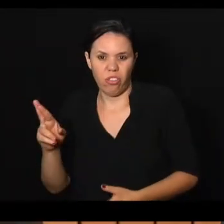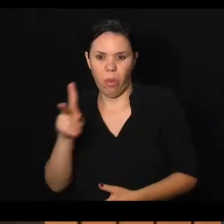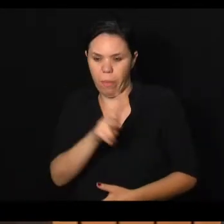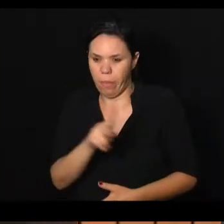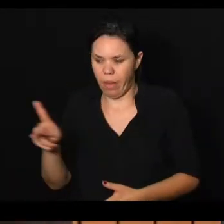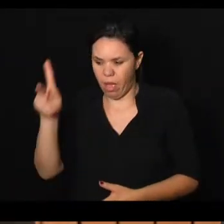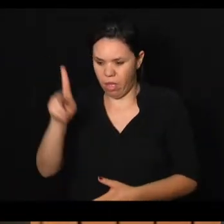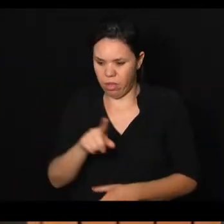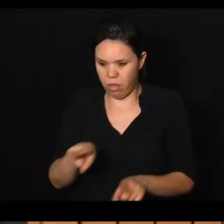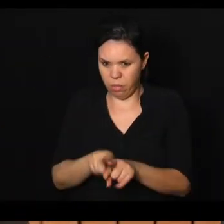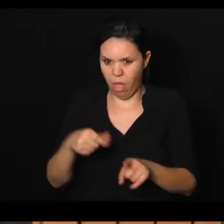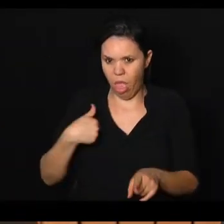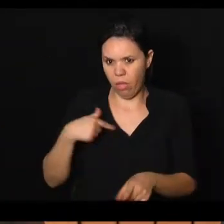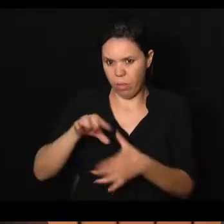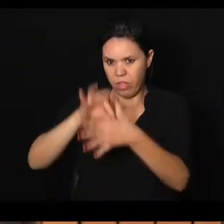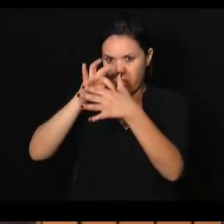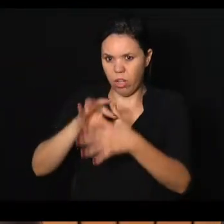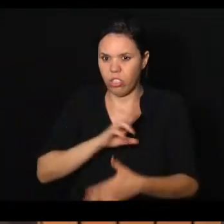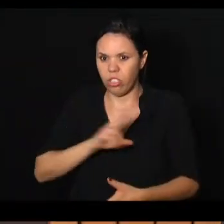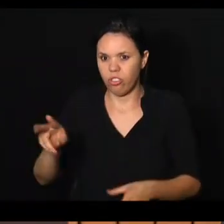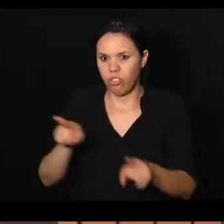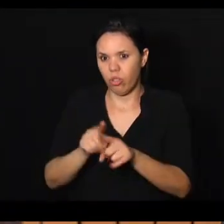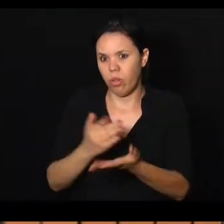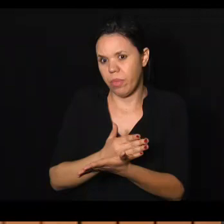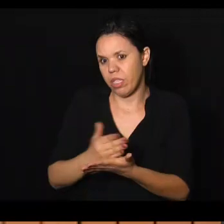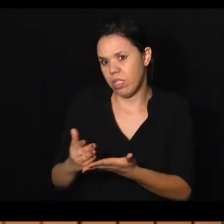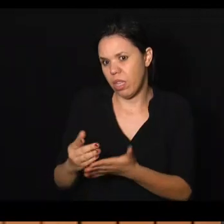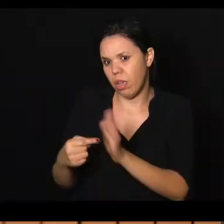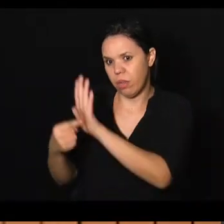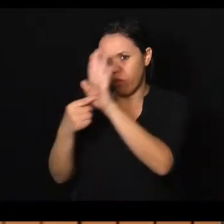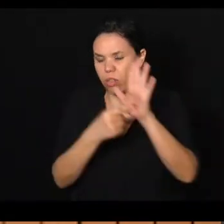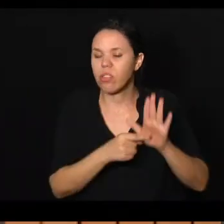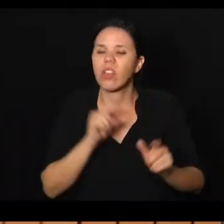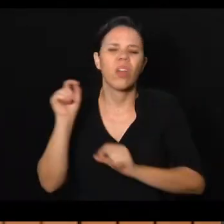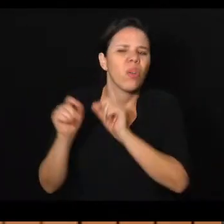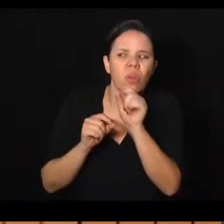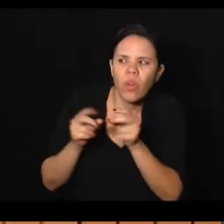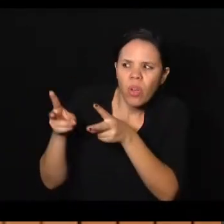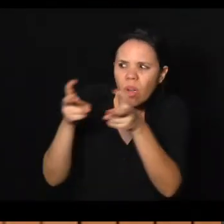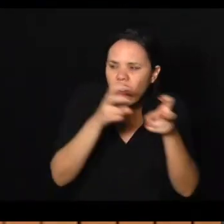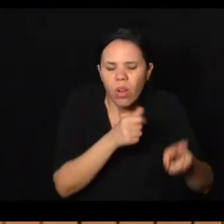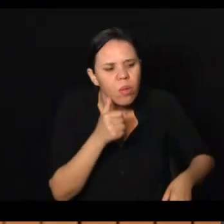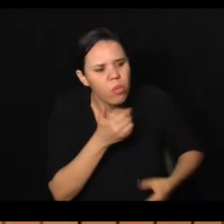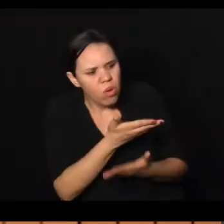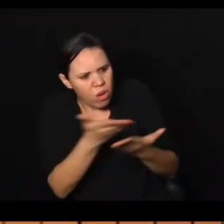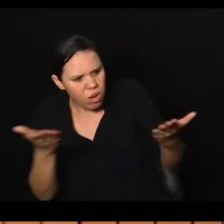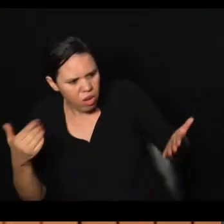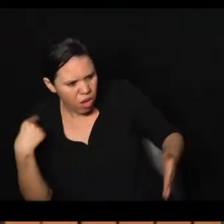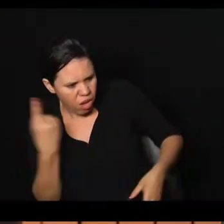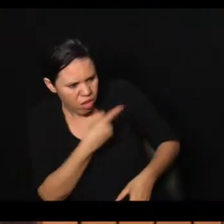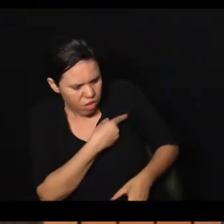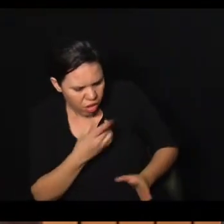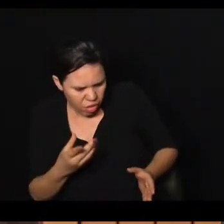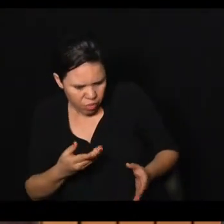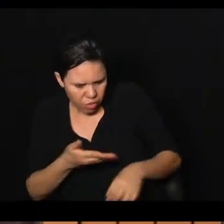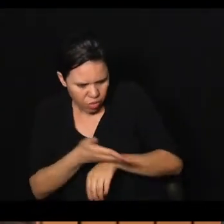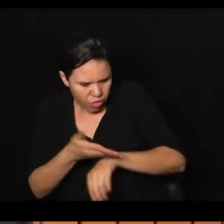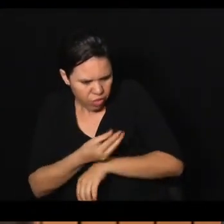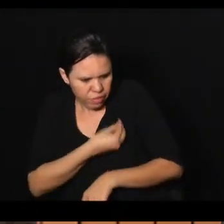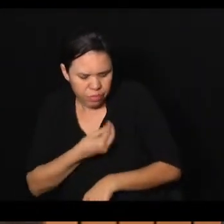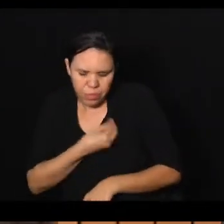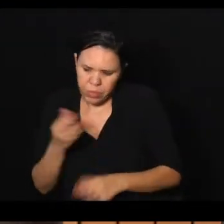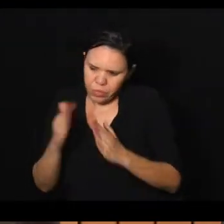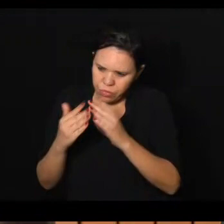líder religiosa também, começar a identificar as mulheres que estão no nosso ciclo, que estão nas